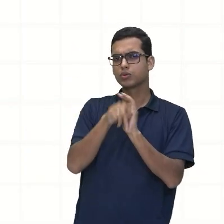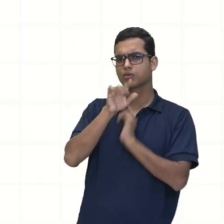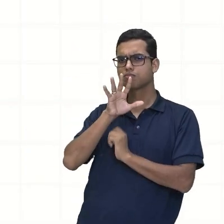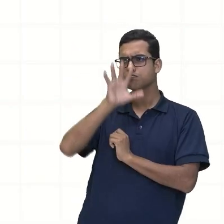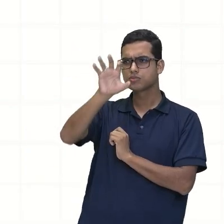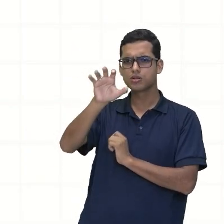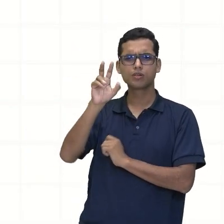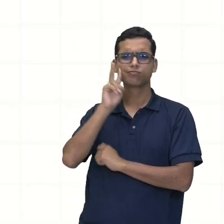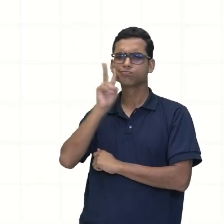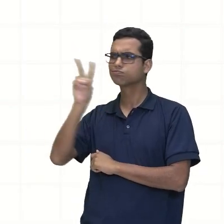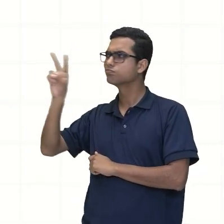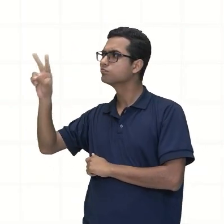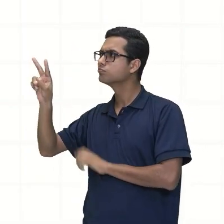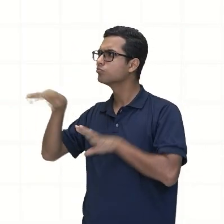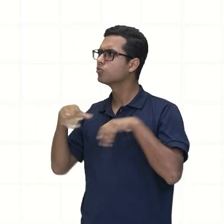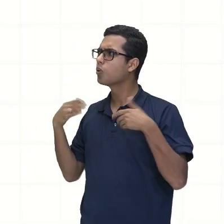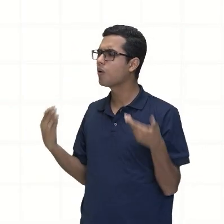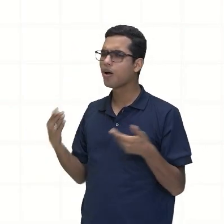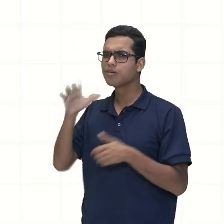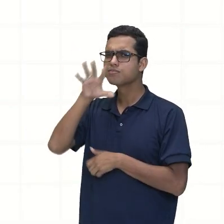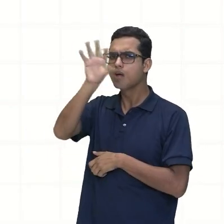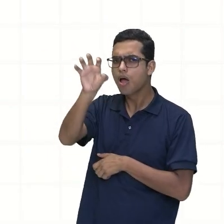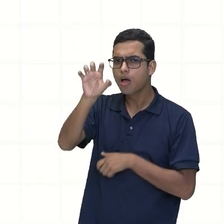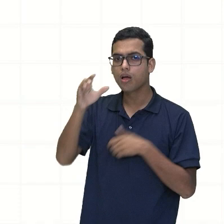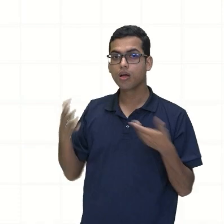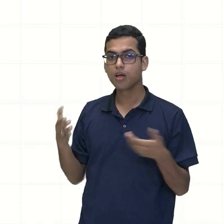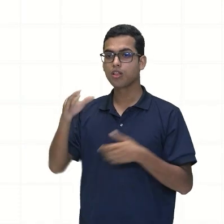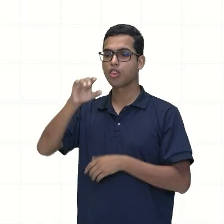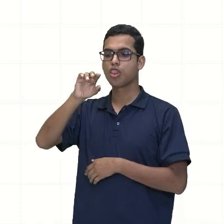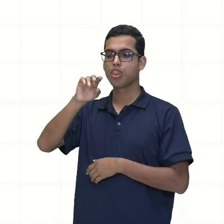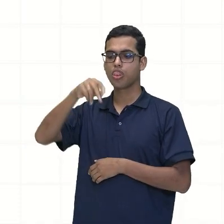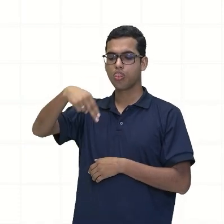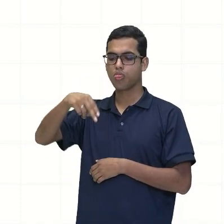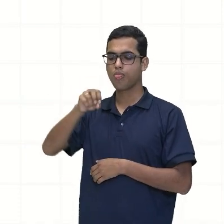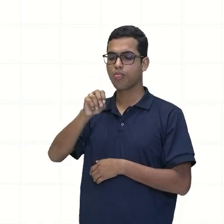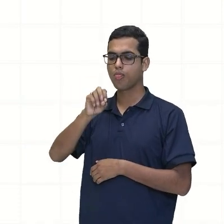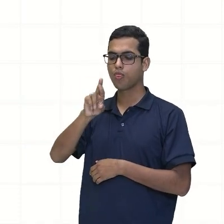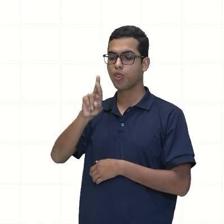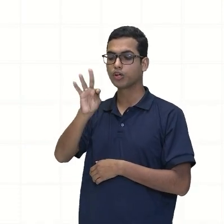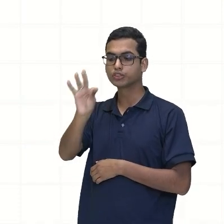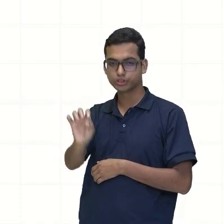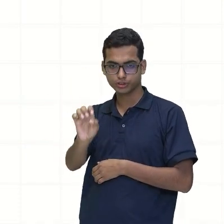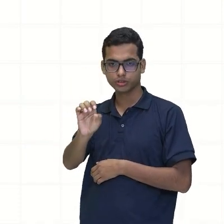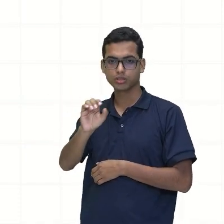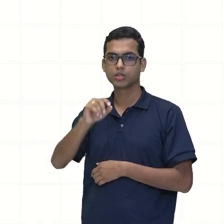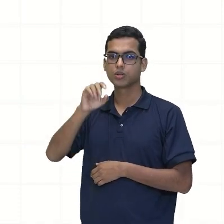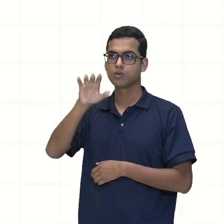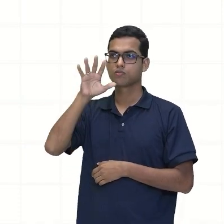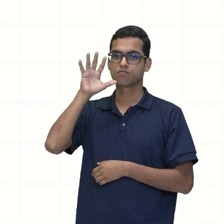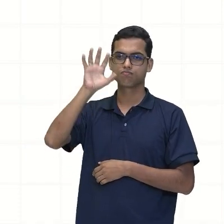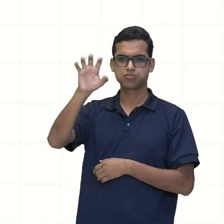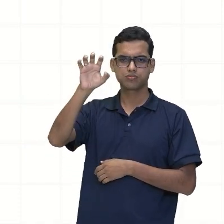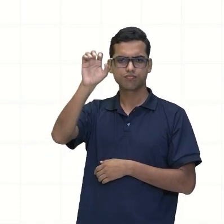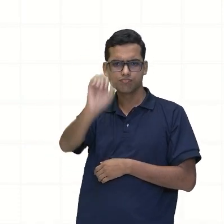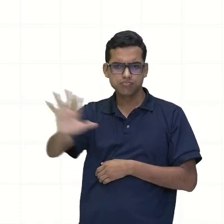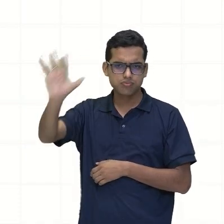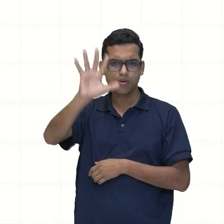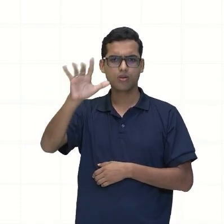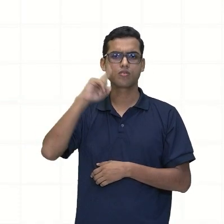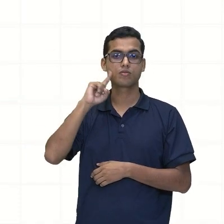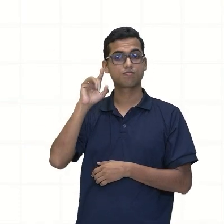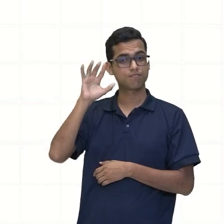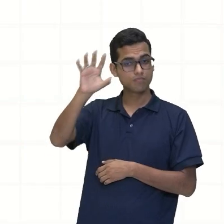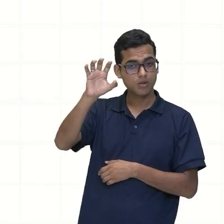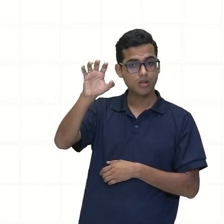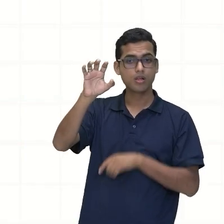estamos observando? A região norte, né? É onde nós estamos aí. Estamos no Amazonas, fazemos parte aí da região